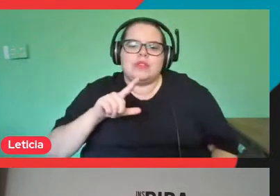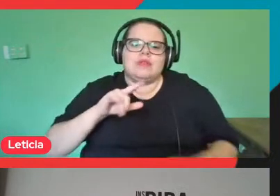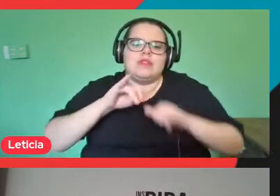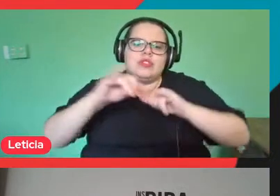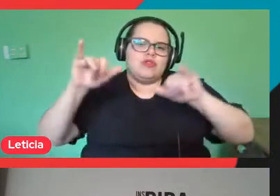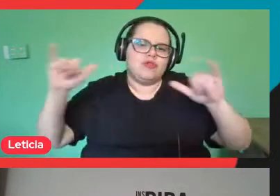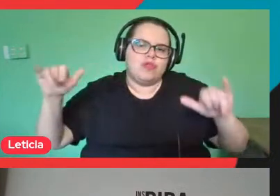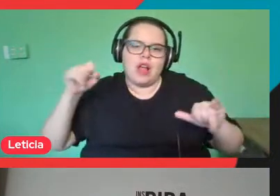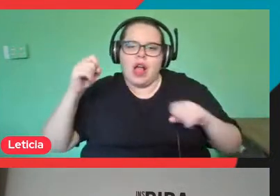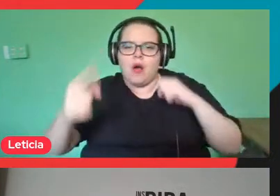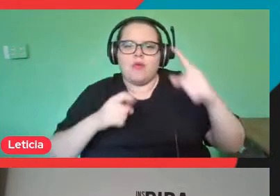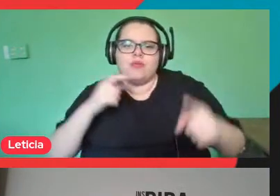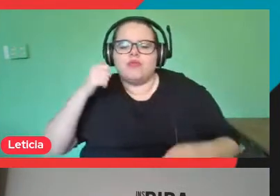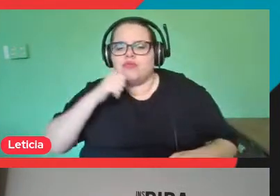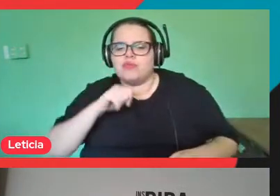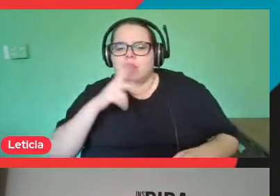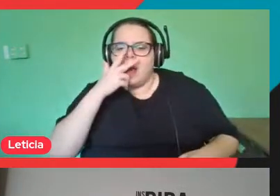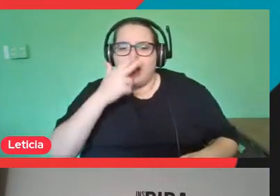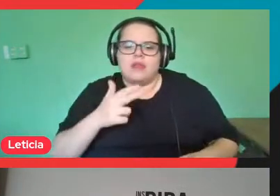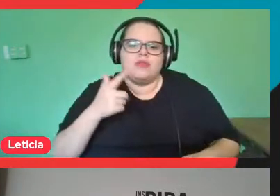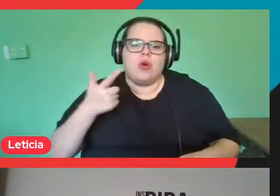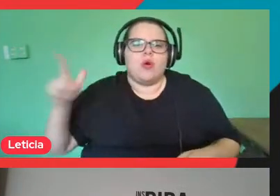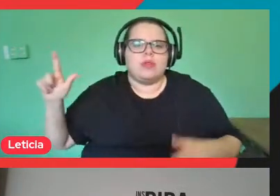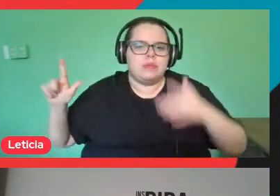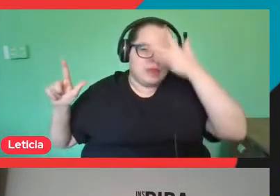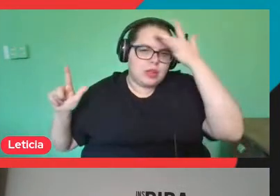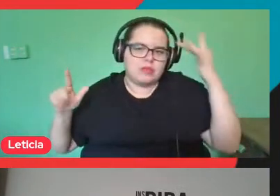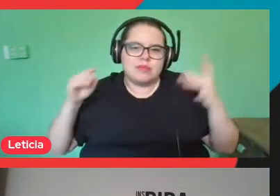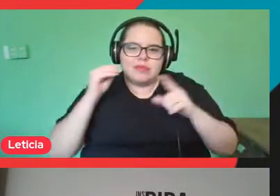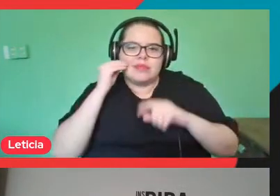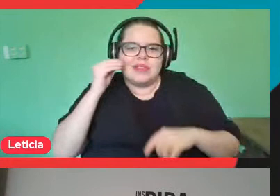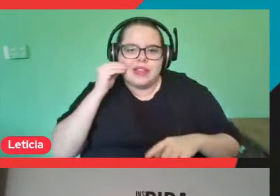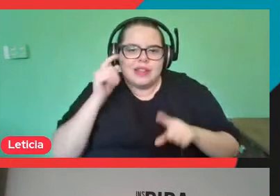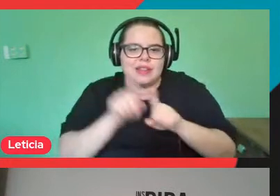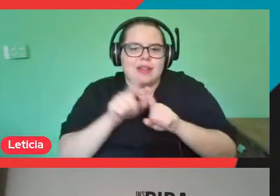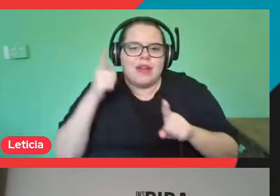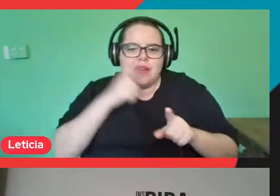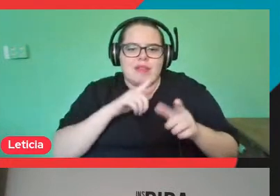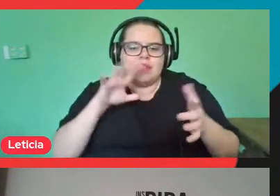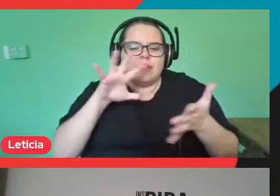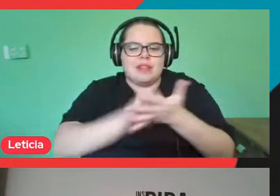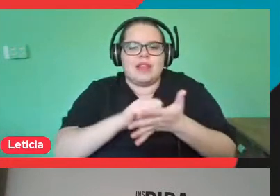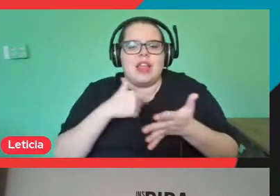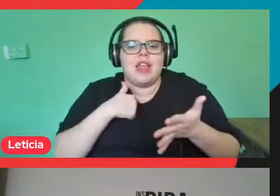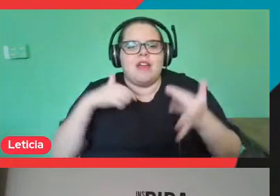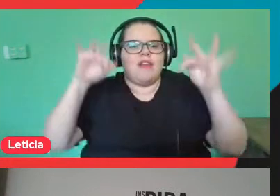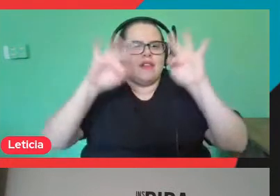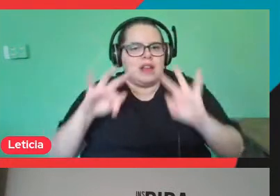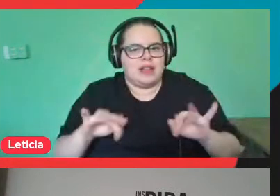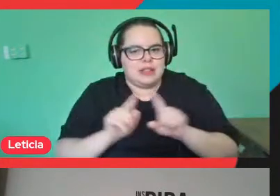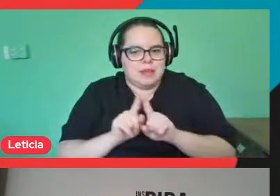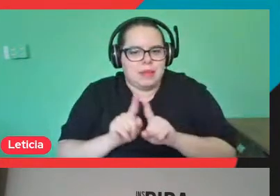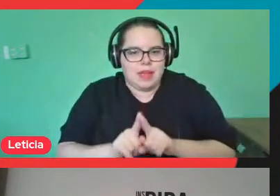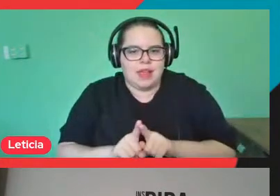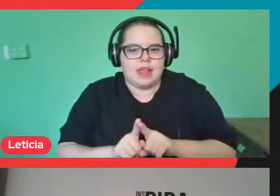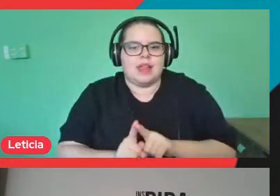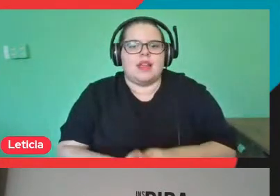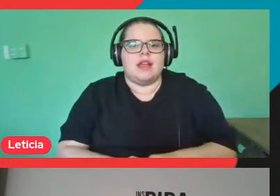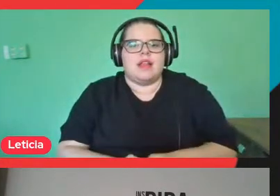para algumas meninas, né, acho que tinha uma outra pessoa que também estava tentando, conseguiu se inscrever, então eu fiquei super feliz. E,